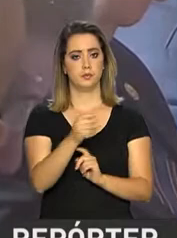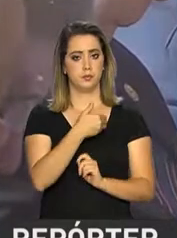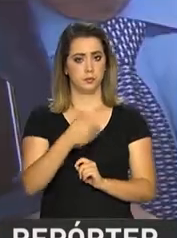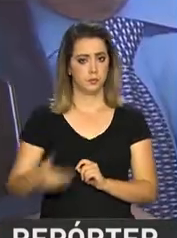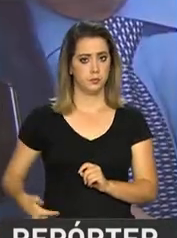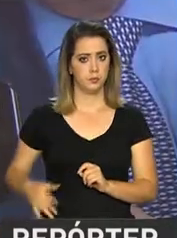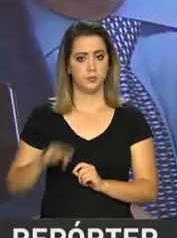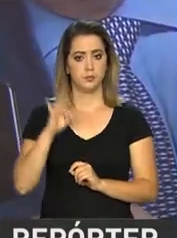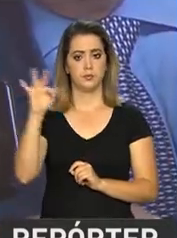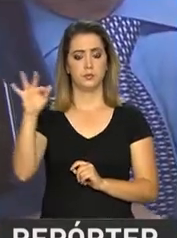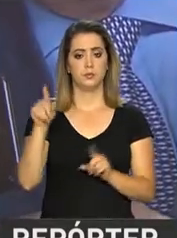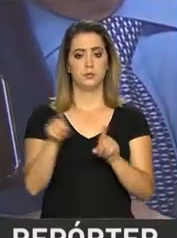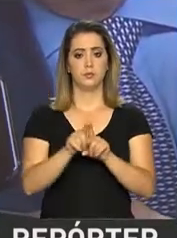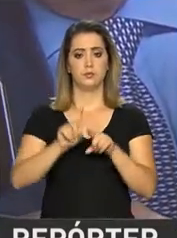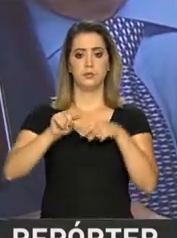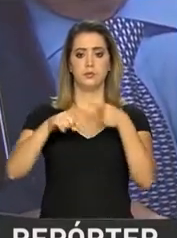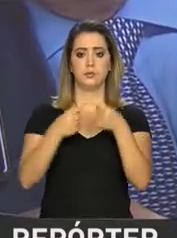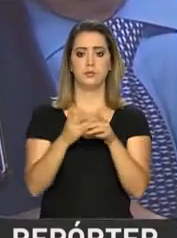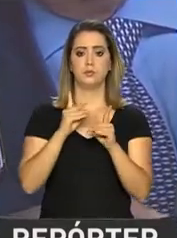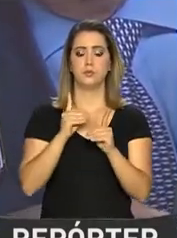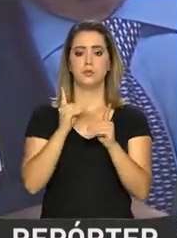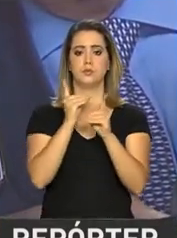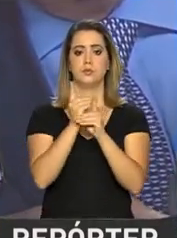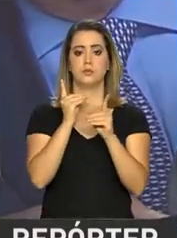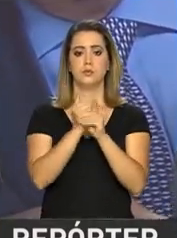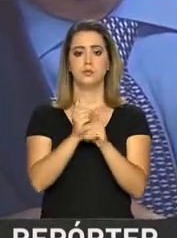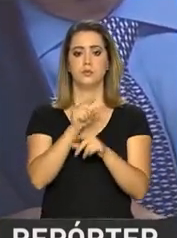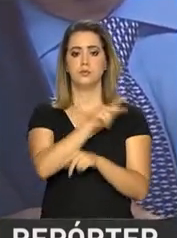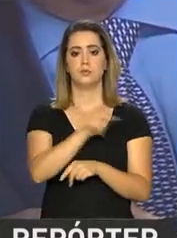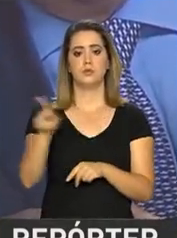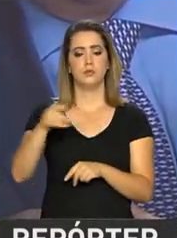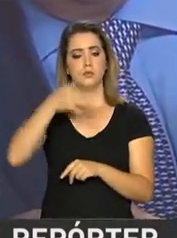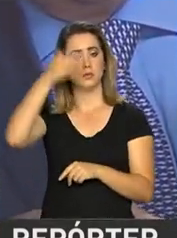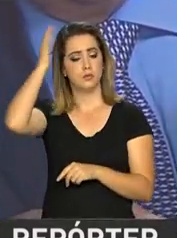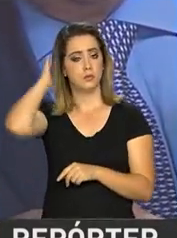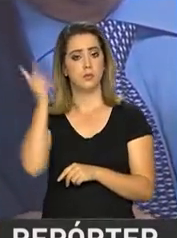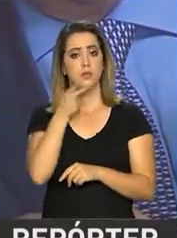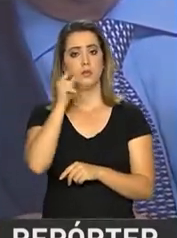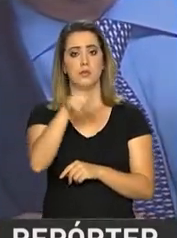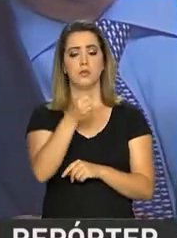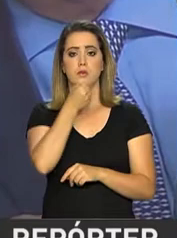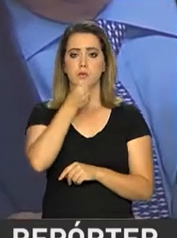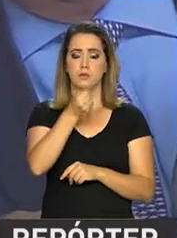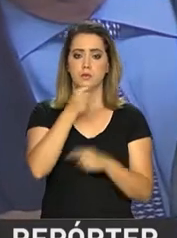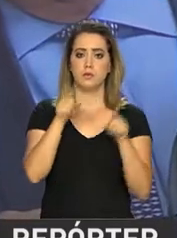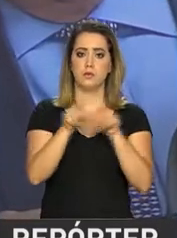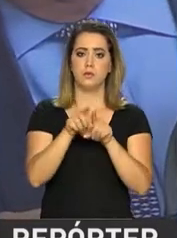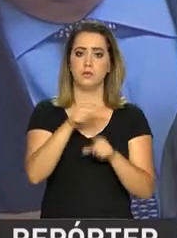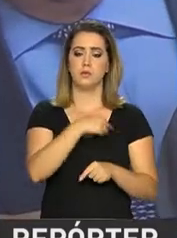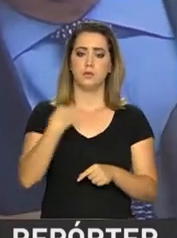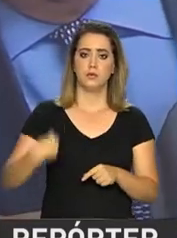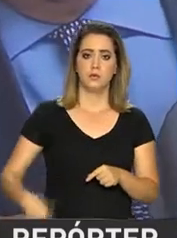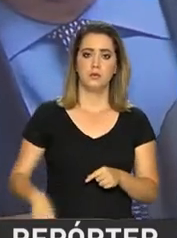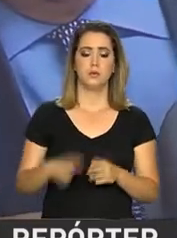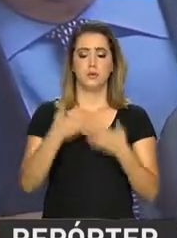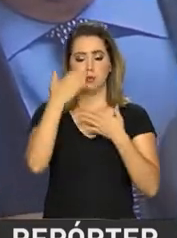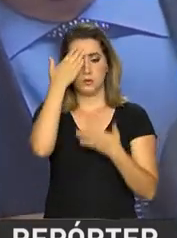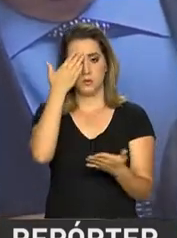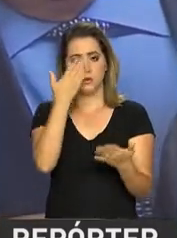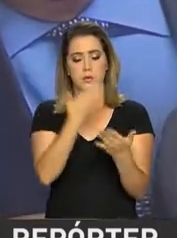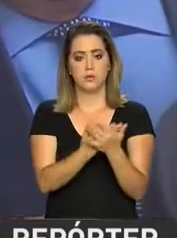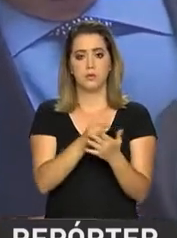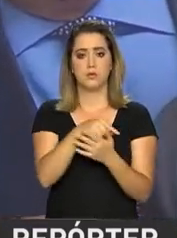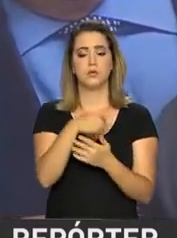governo federal depois dos encontros o presidente afirmou aos jornalistas que os chineses demonstraram confiança e